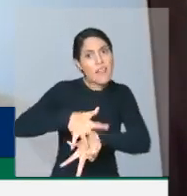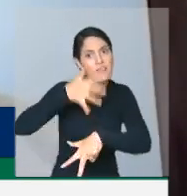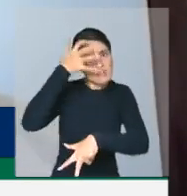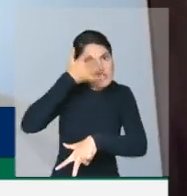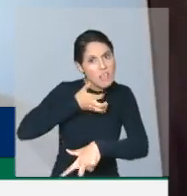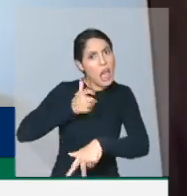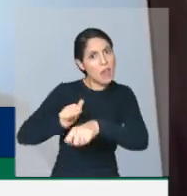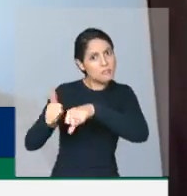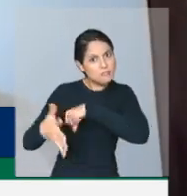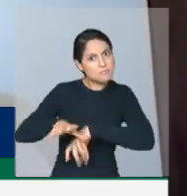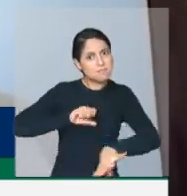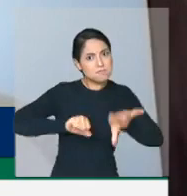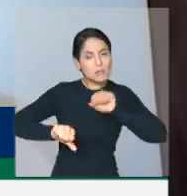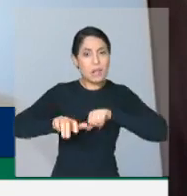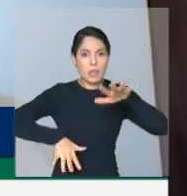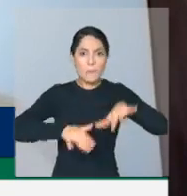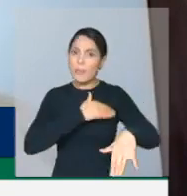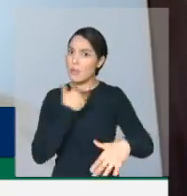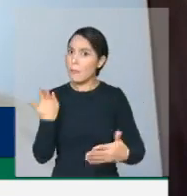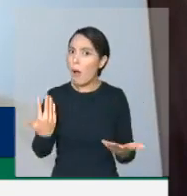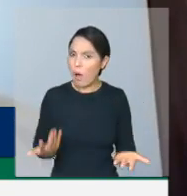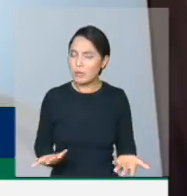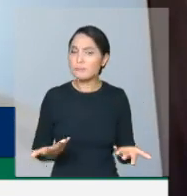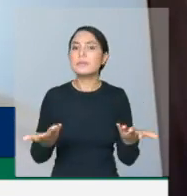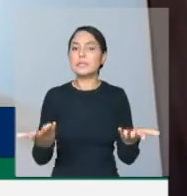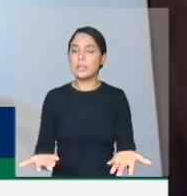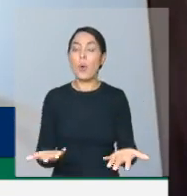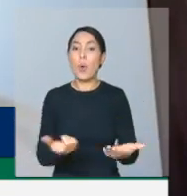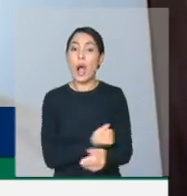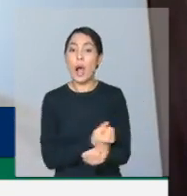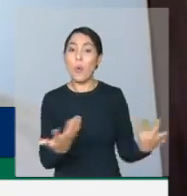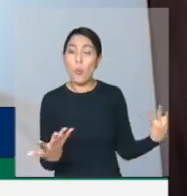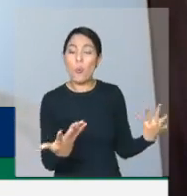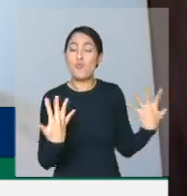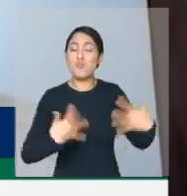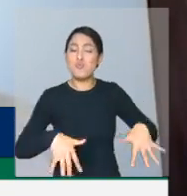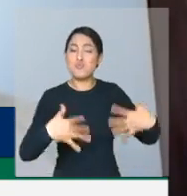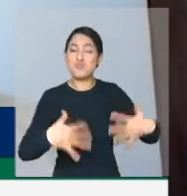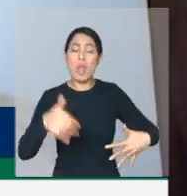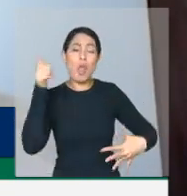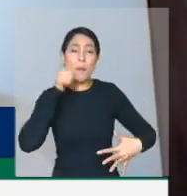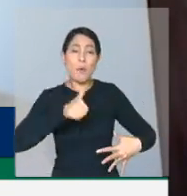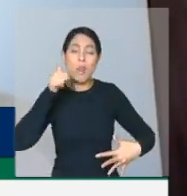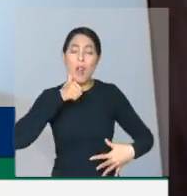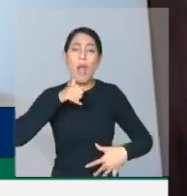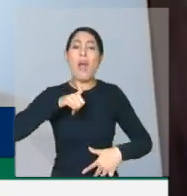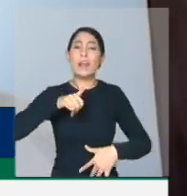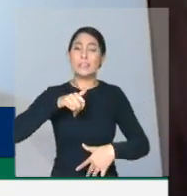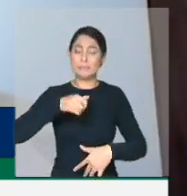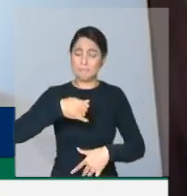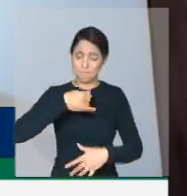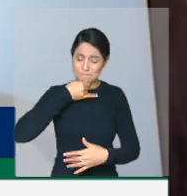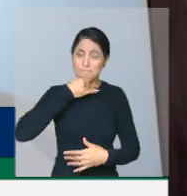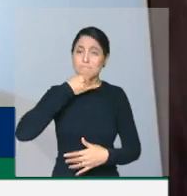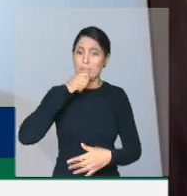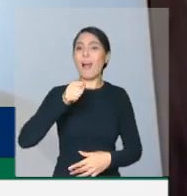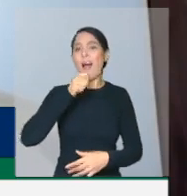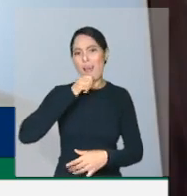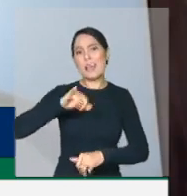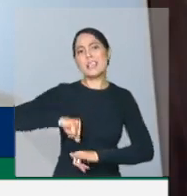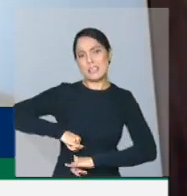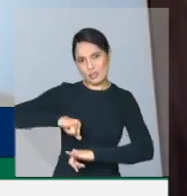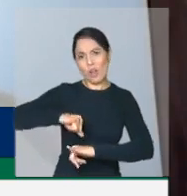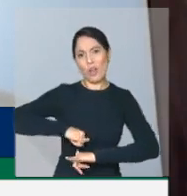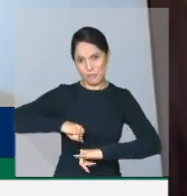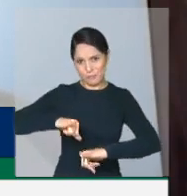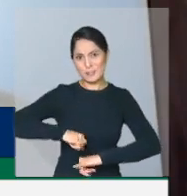de letalidade, muitas mulheres brasileiras de baixa renda enfrentam ainda a violência patrimonial,